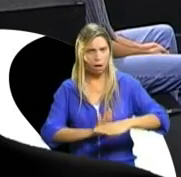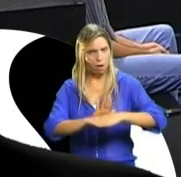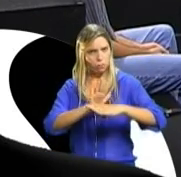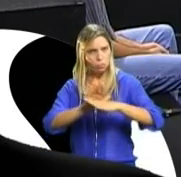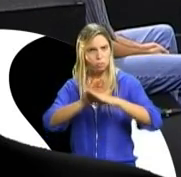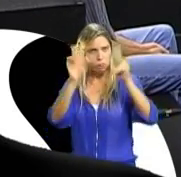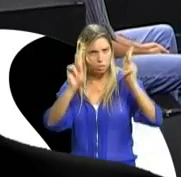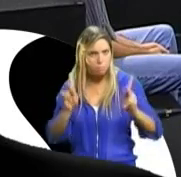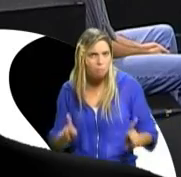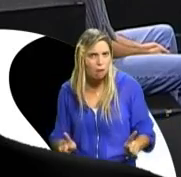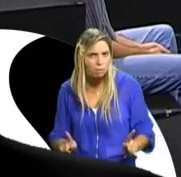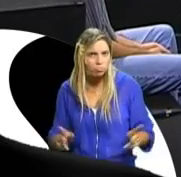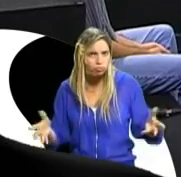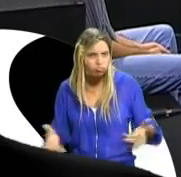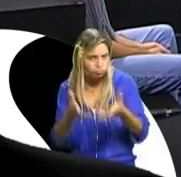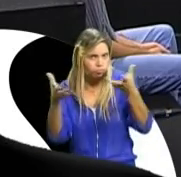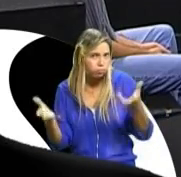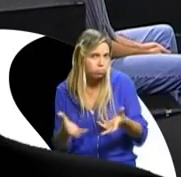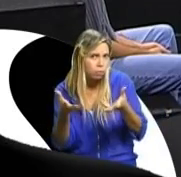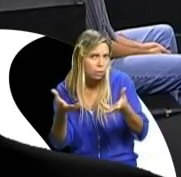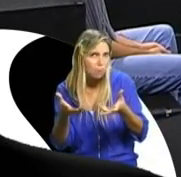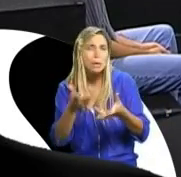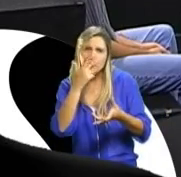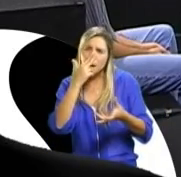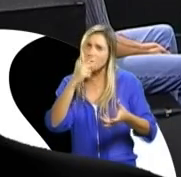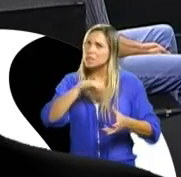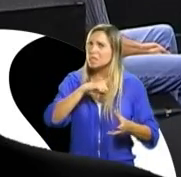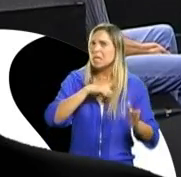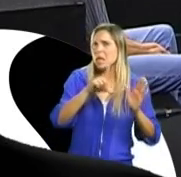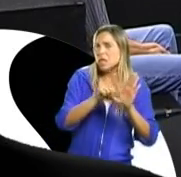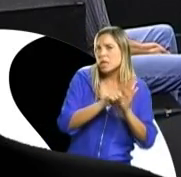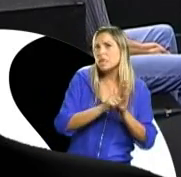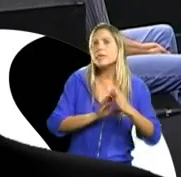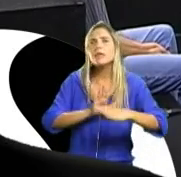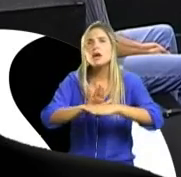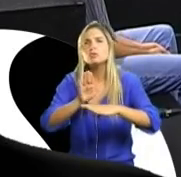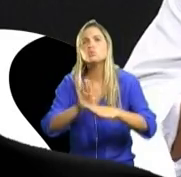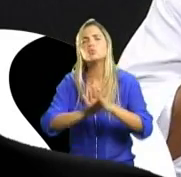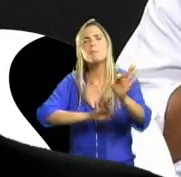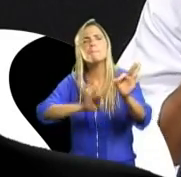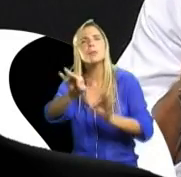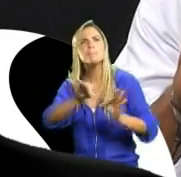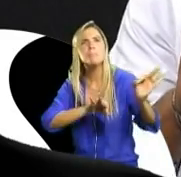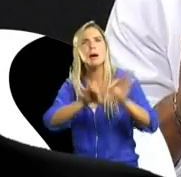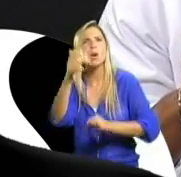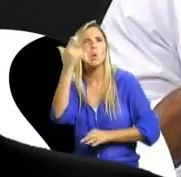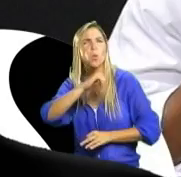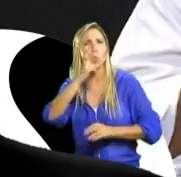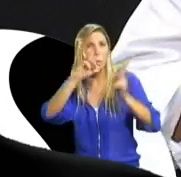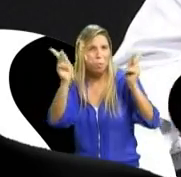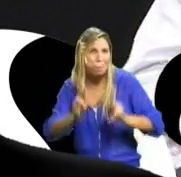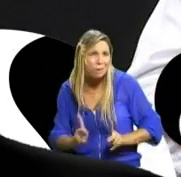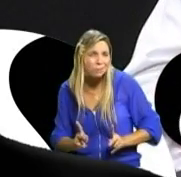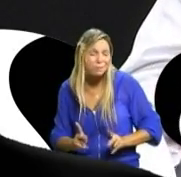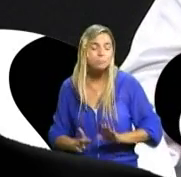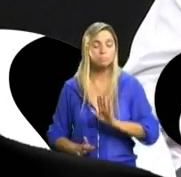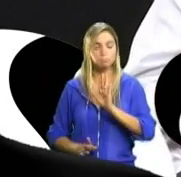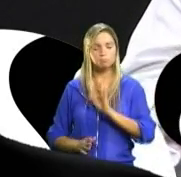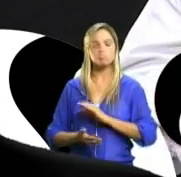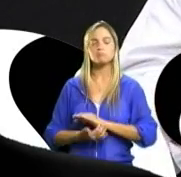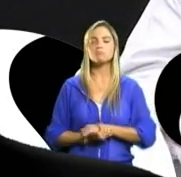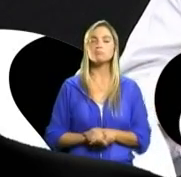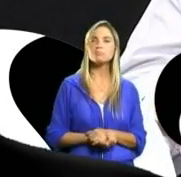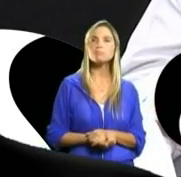que corroboram, né, que contribuem para a efetivação dessa construção? Se tratando de políticas públicas, né, o